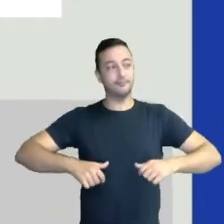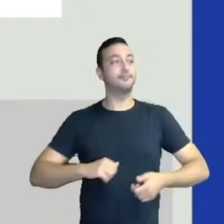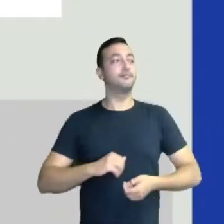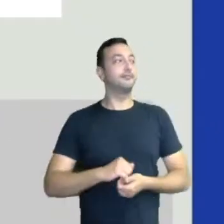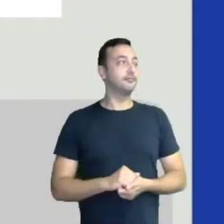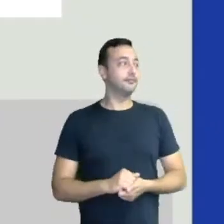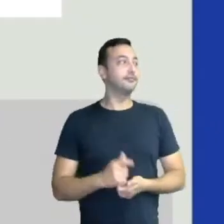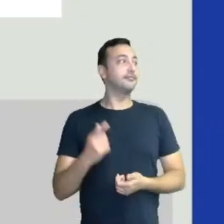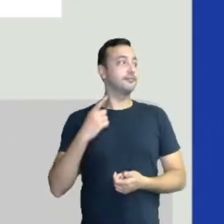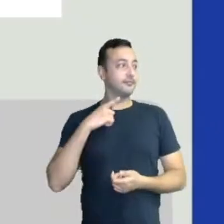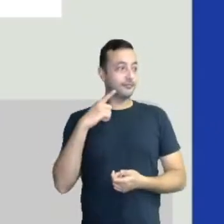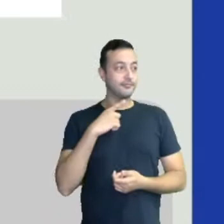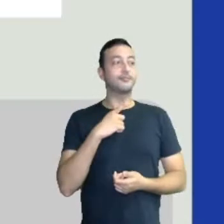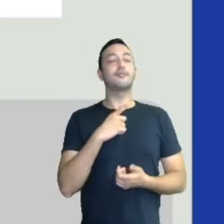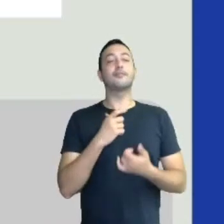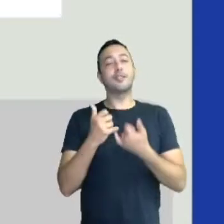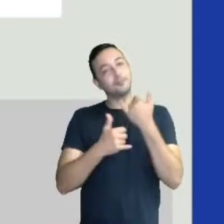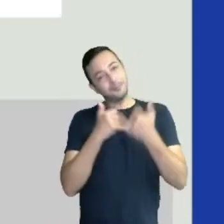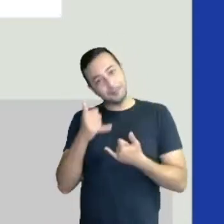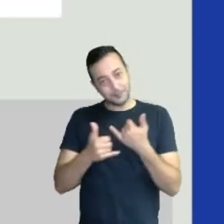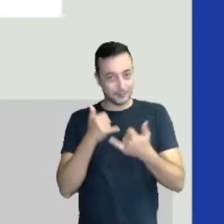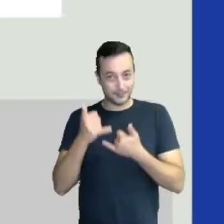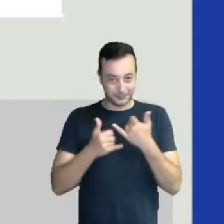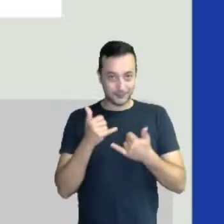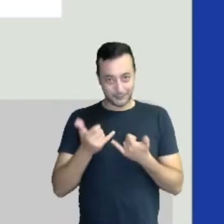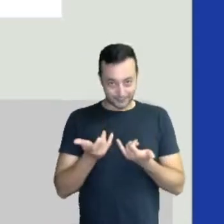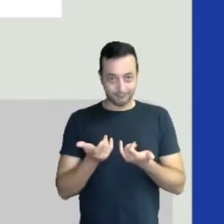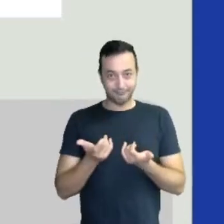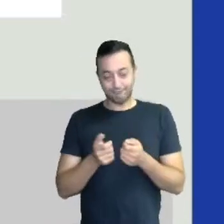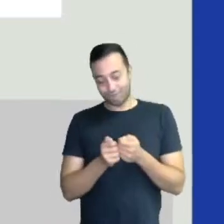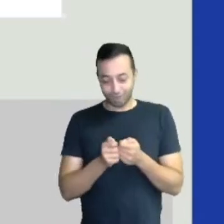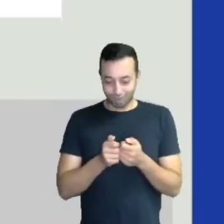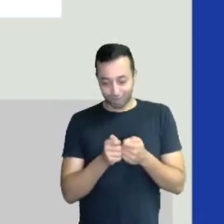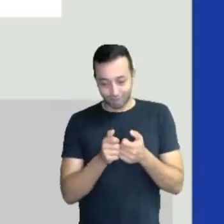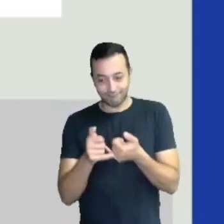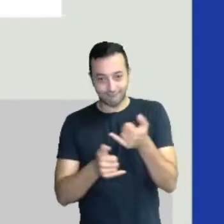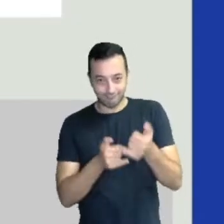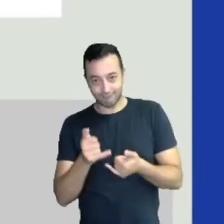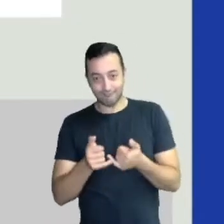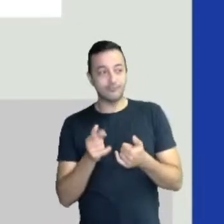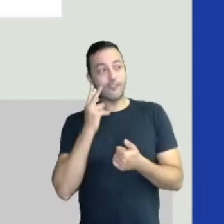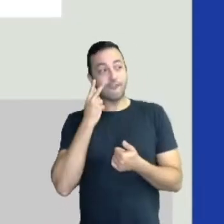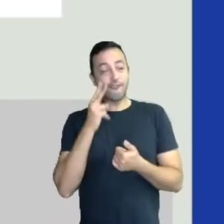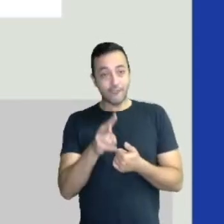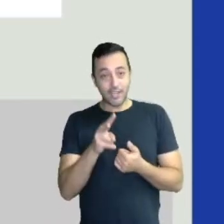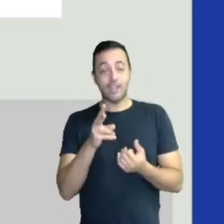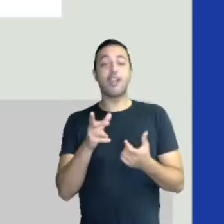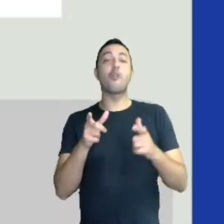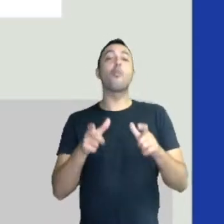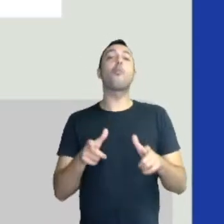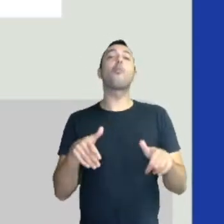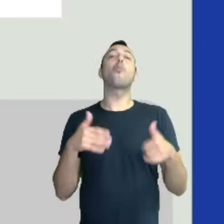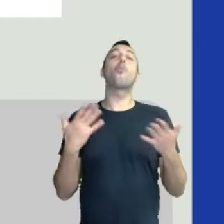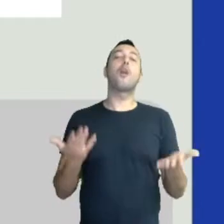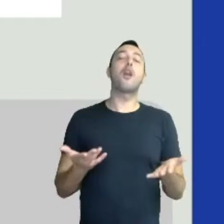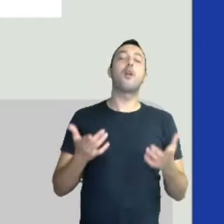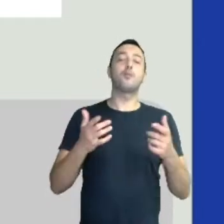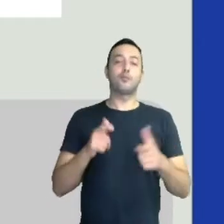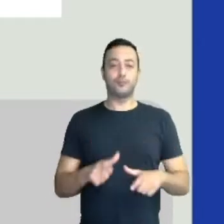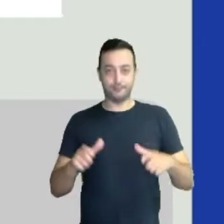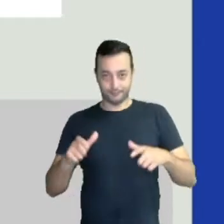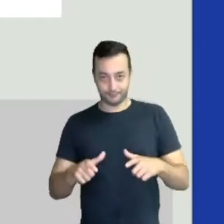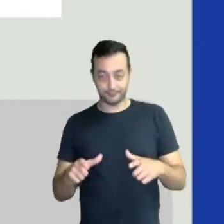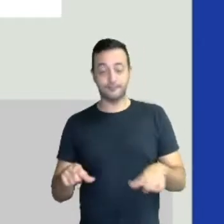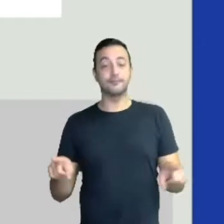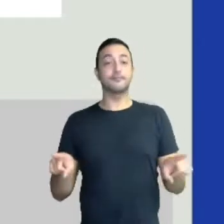ó. Eu até trouxe um joguinho, né, para vocês verem qual é a localização e trouxe